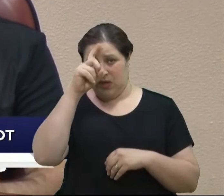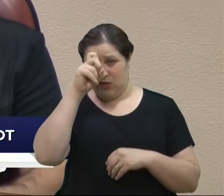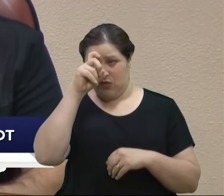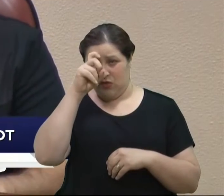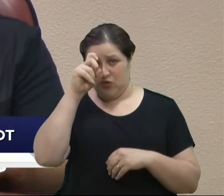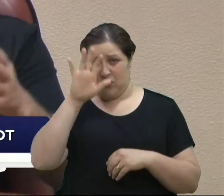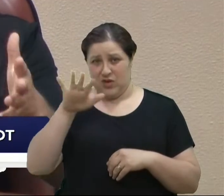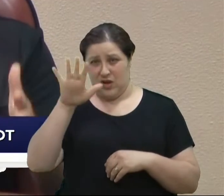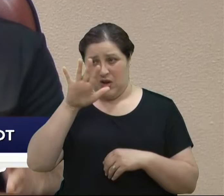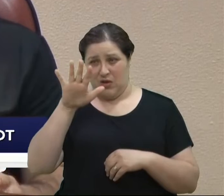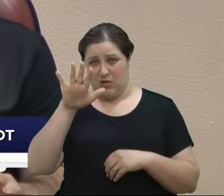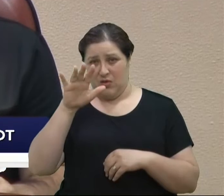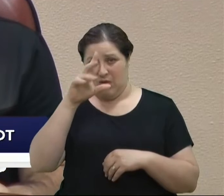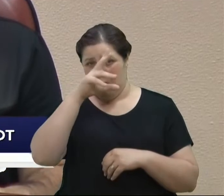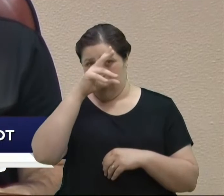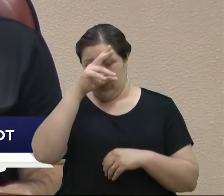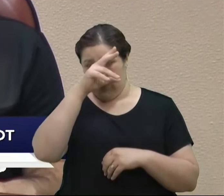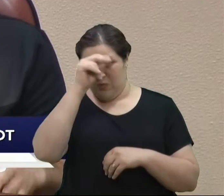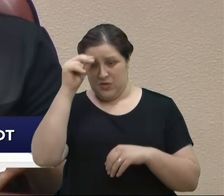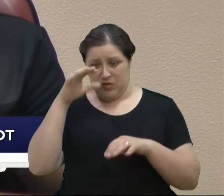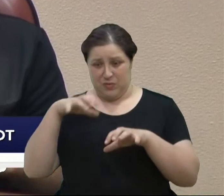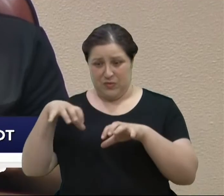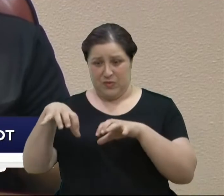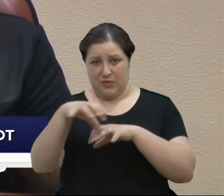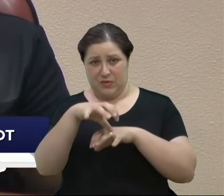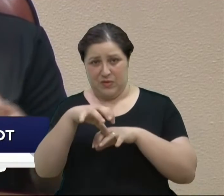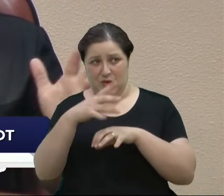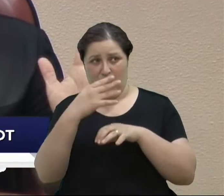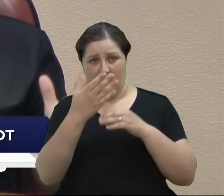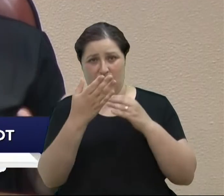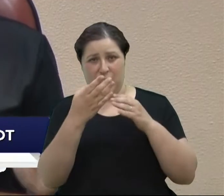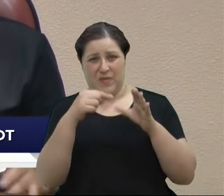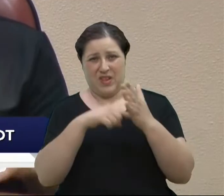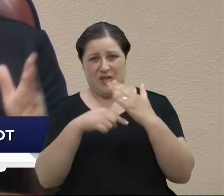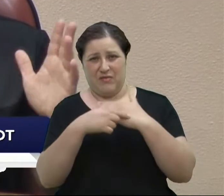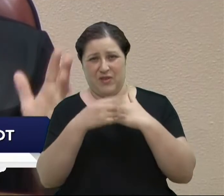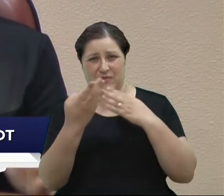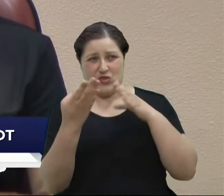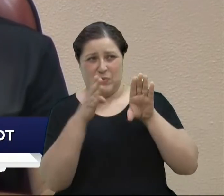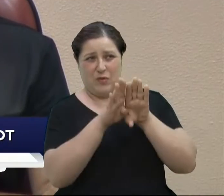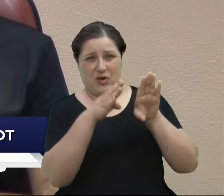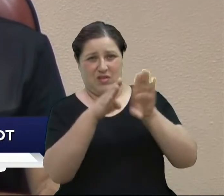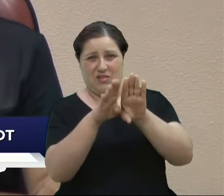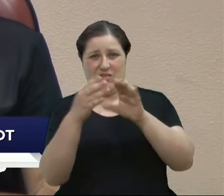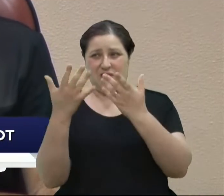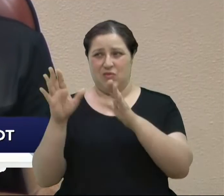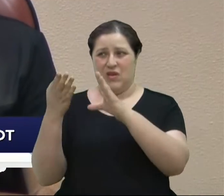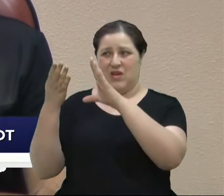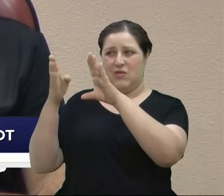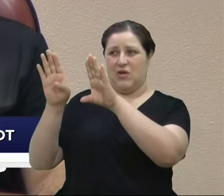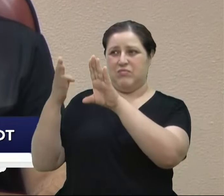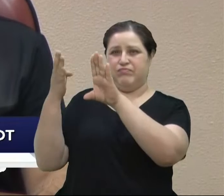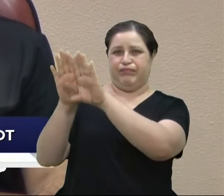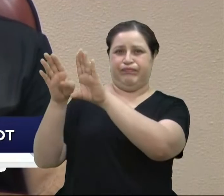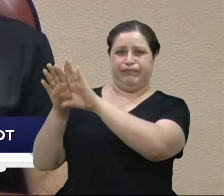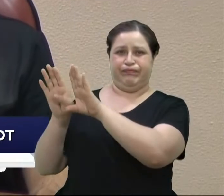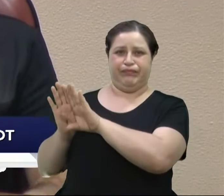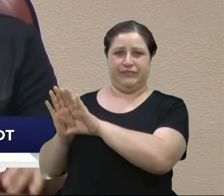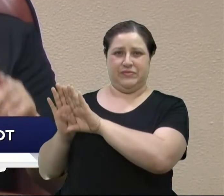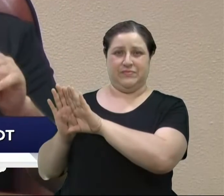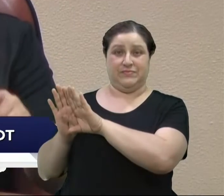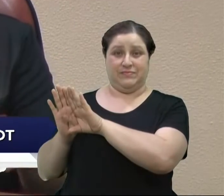por ser um dos maiores hospitais que emprega, né, mil e quase 300 funcionários, a gente vê